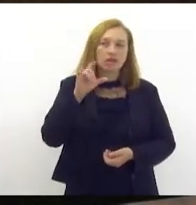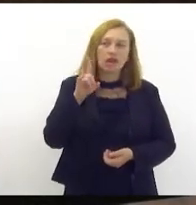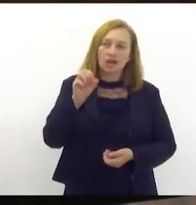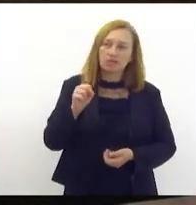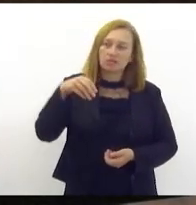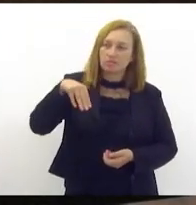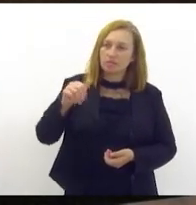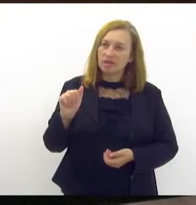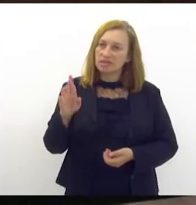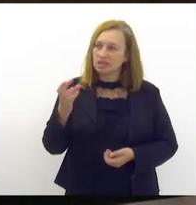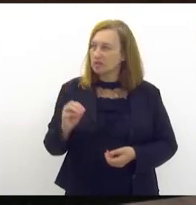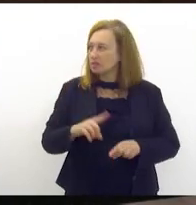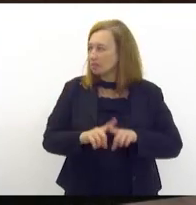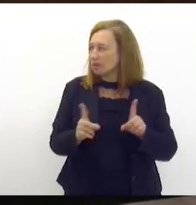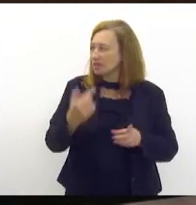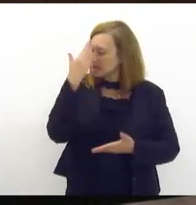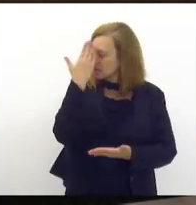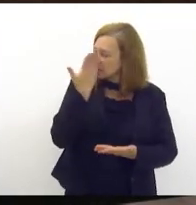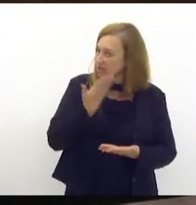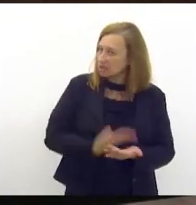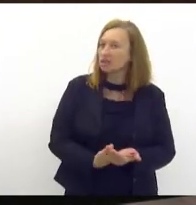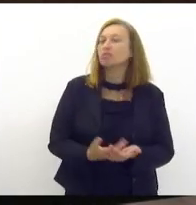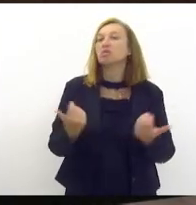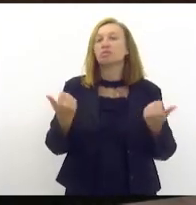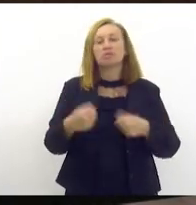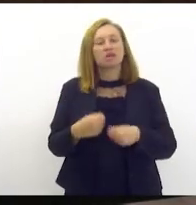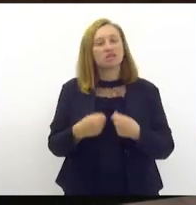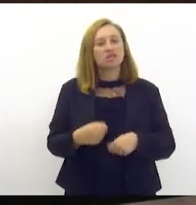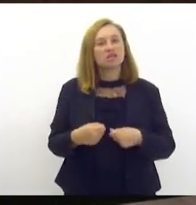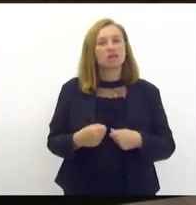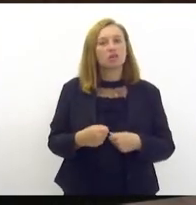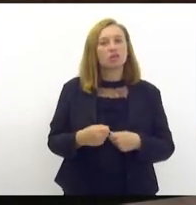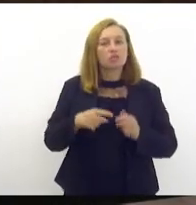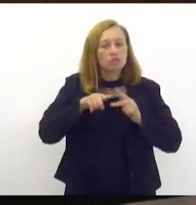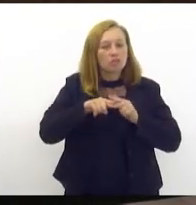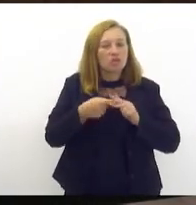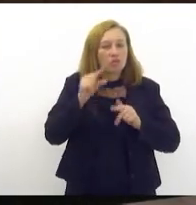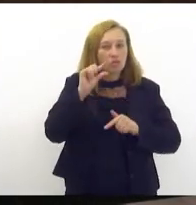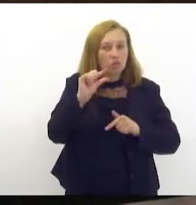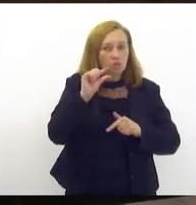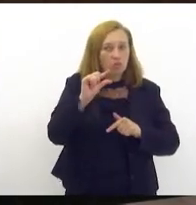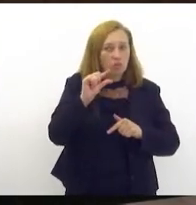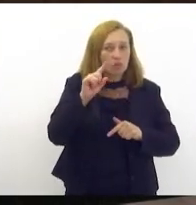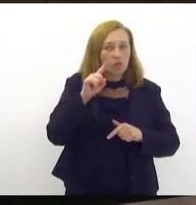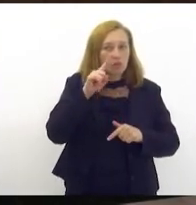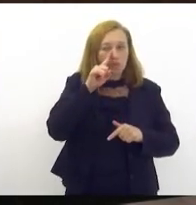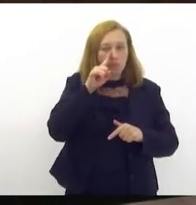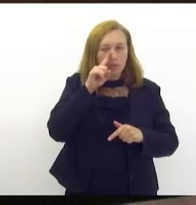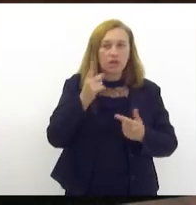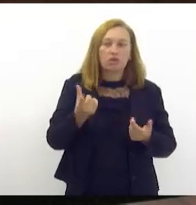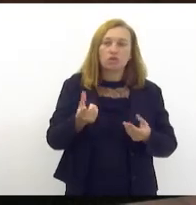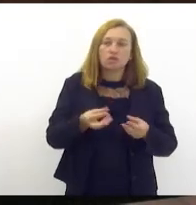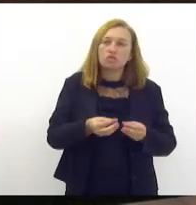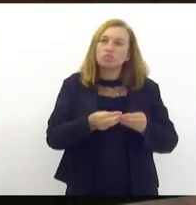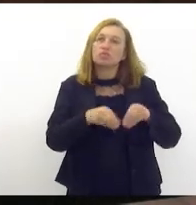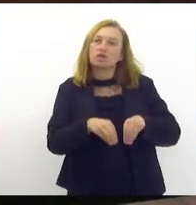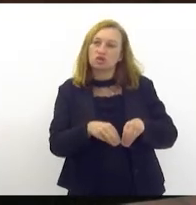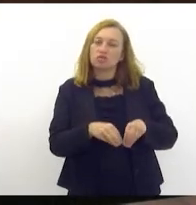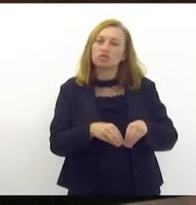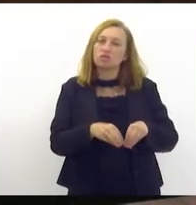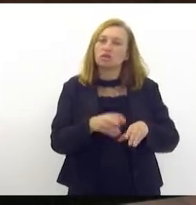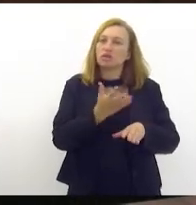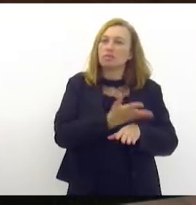Macedo, mas a gente acredita que ele precisa ser um pouquinho aprimorado sob o risco de inviabilizar a